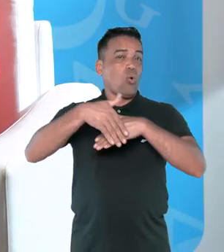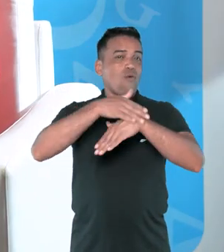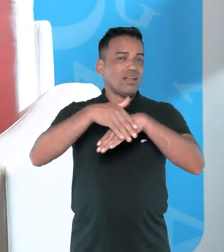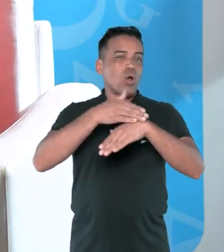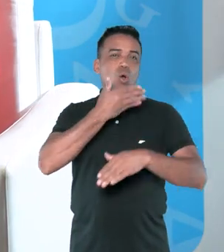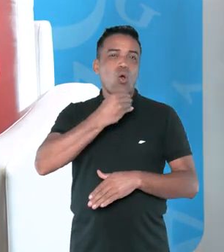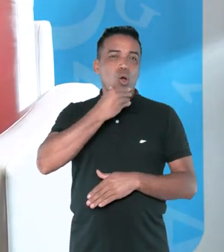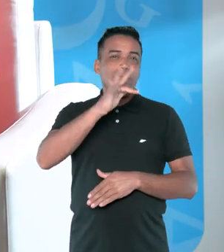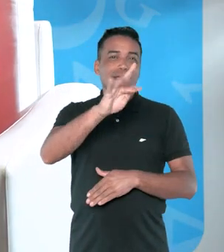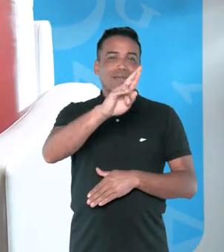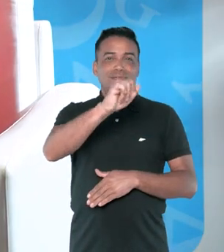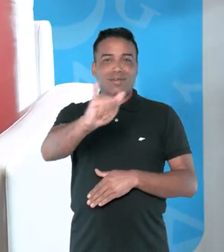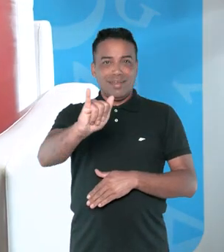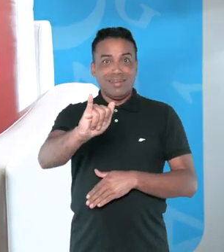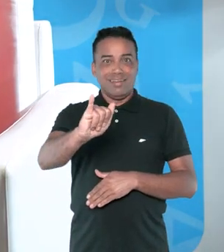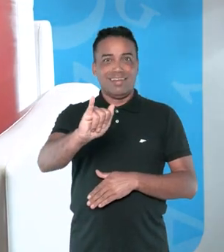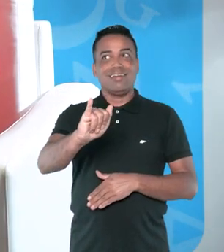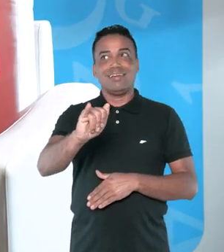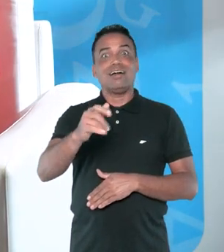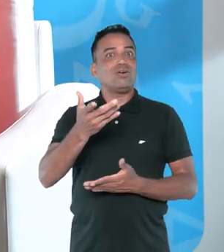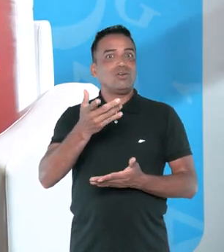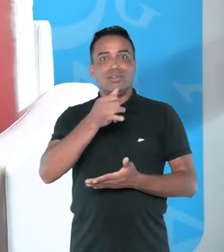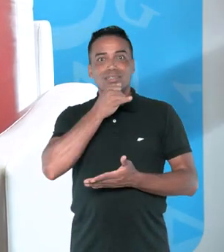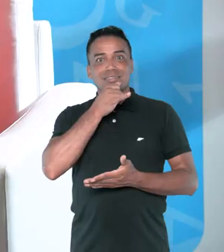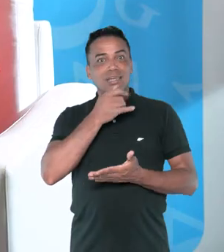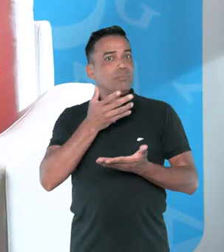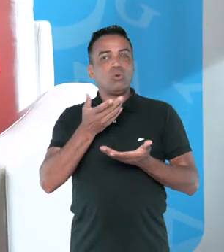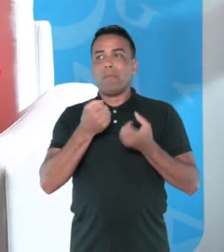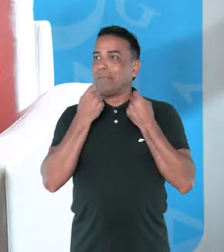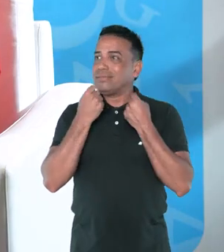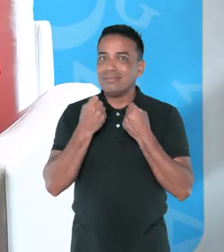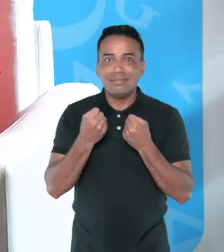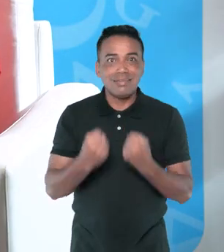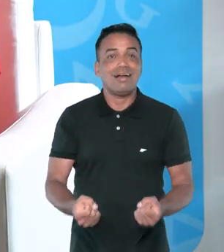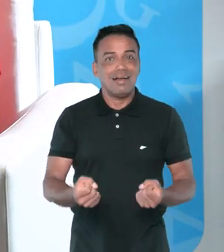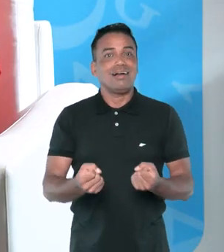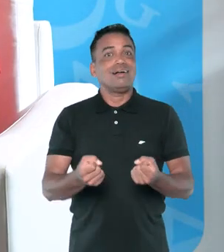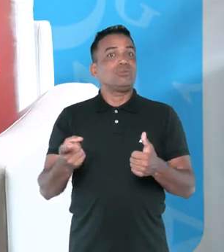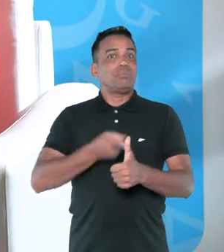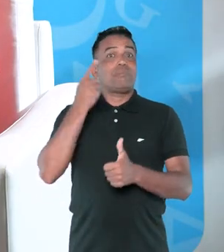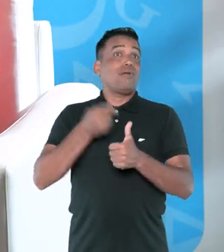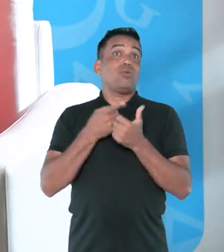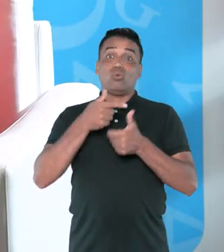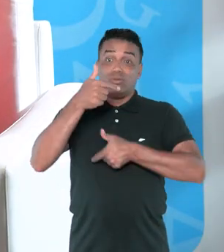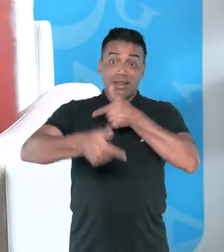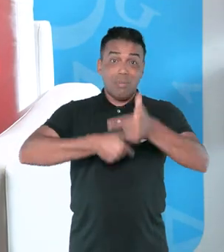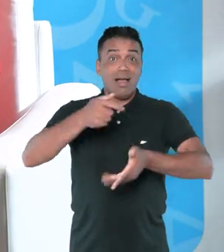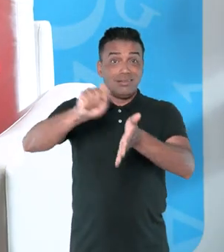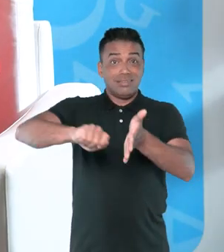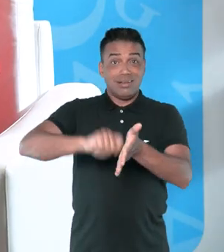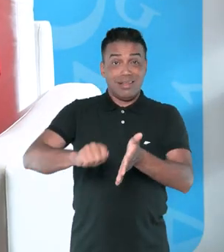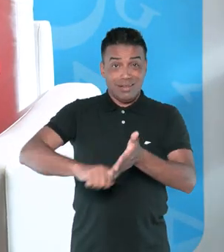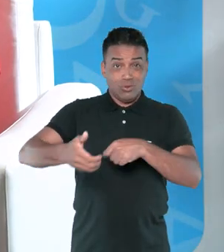Ele incorporou, então ele tinha comprado uma corda, ele viu a corda. Então foi super pesado de primeiro para primeiro trabalho,